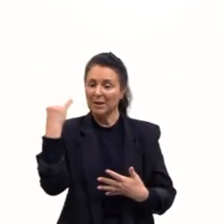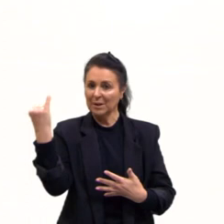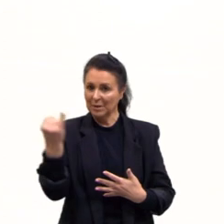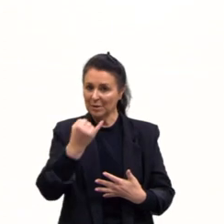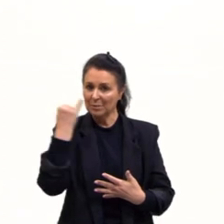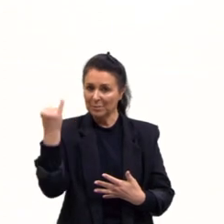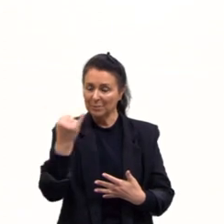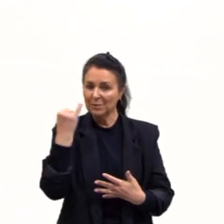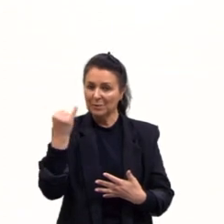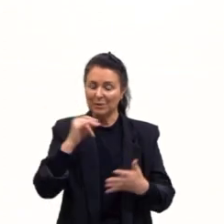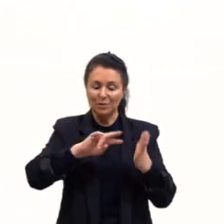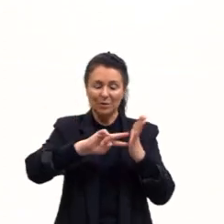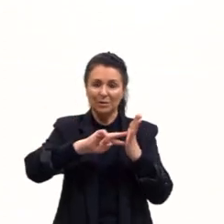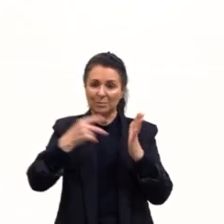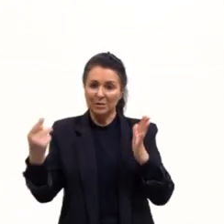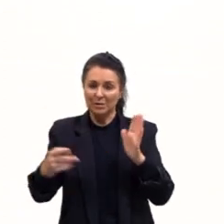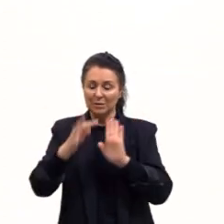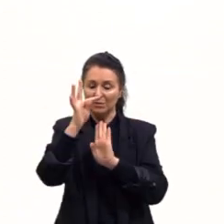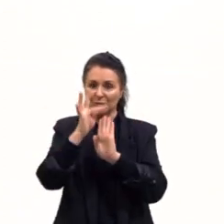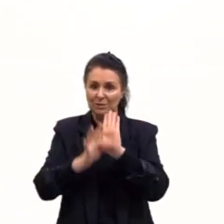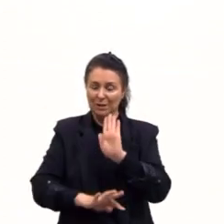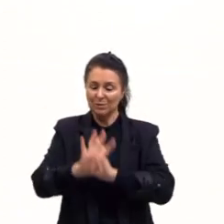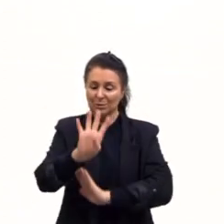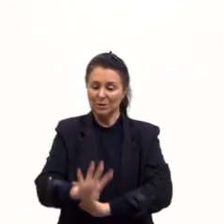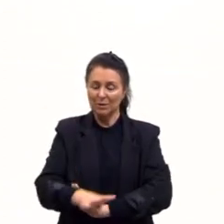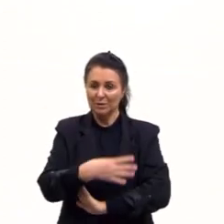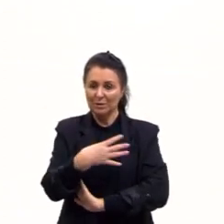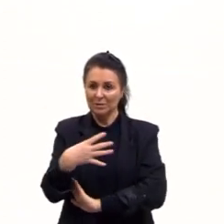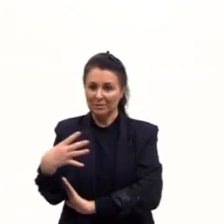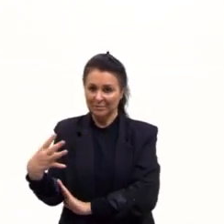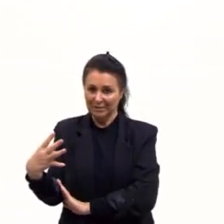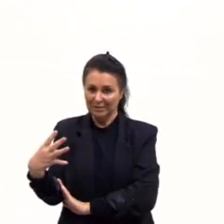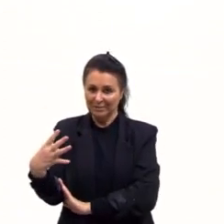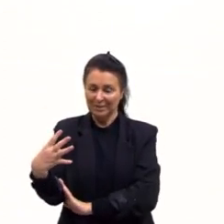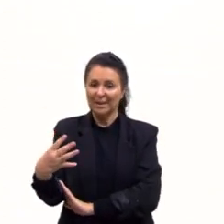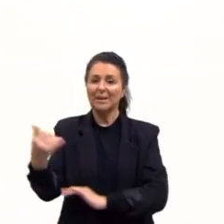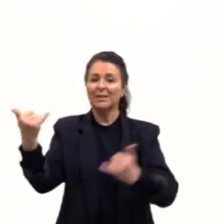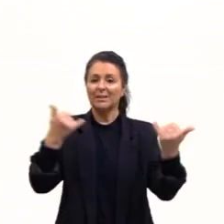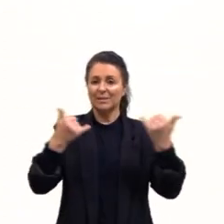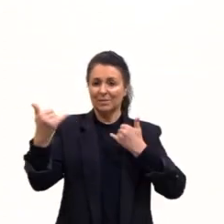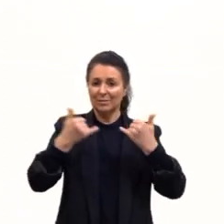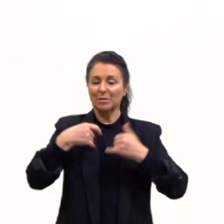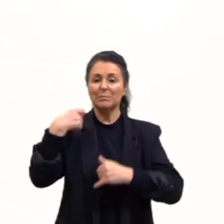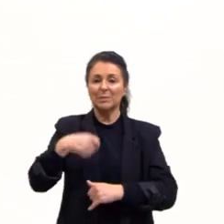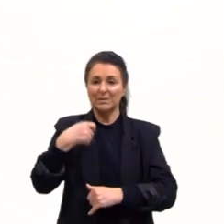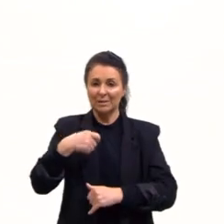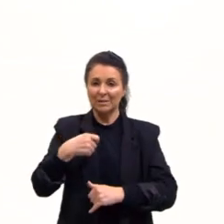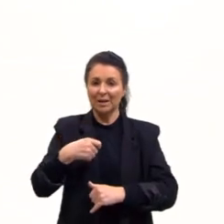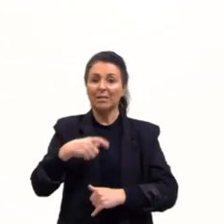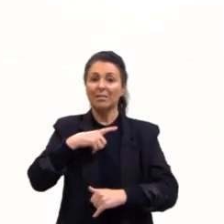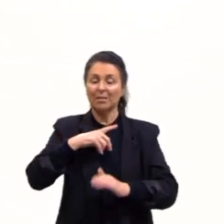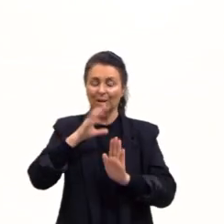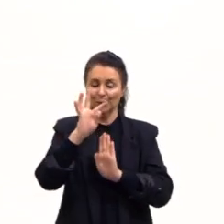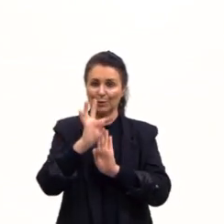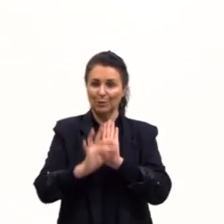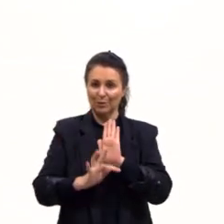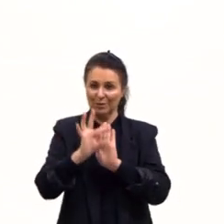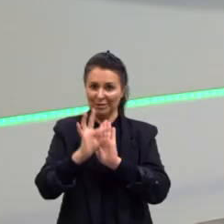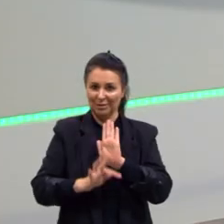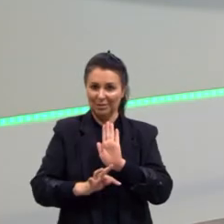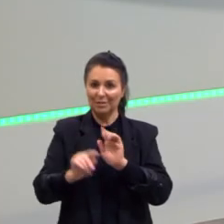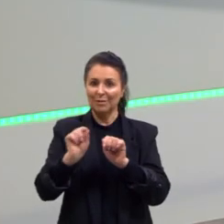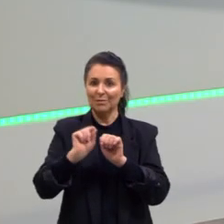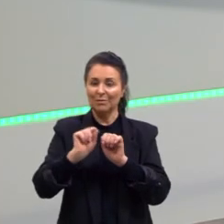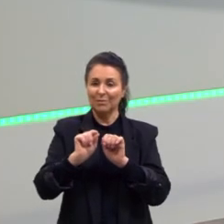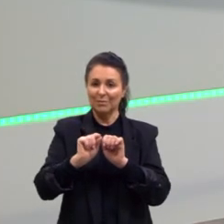levar em consideração interpretação de texto e tabelas todas as informações que vocês precisavam estavam no texto Então é